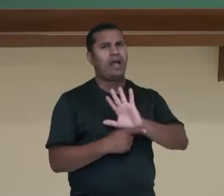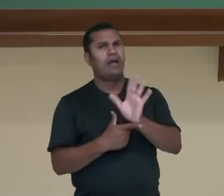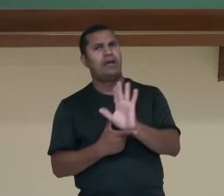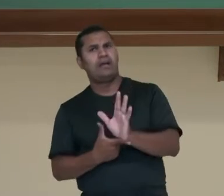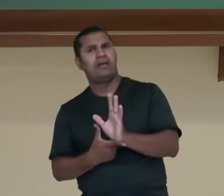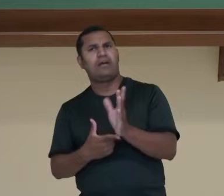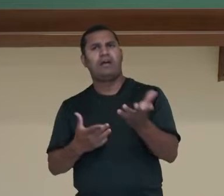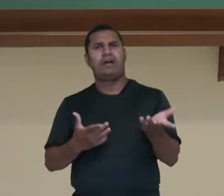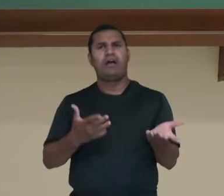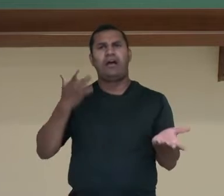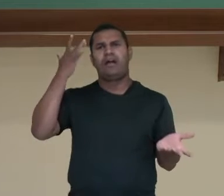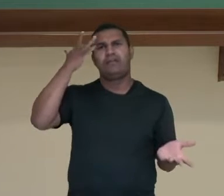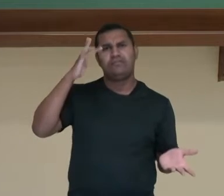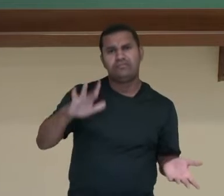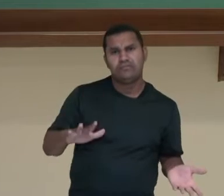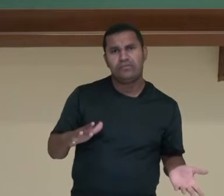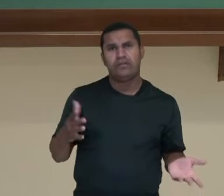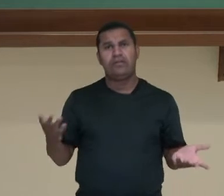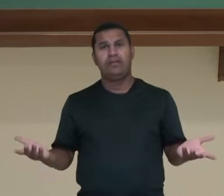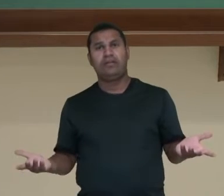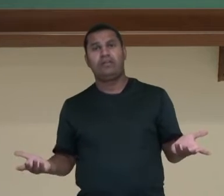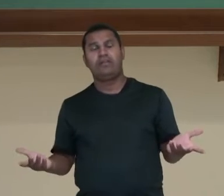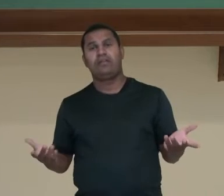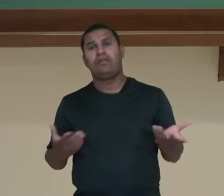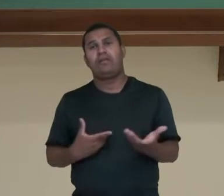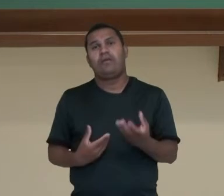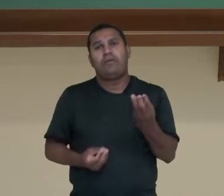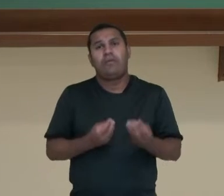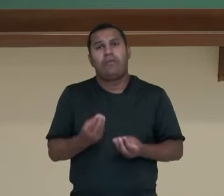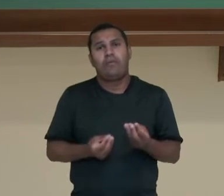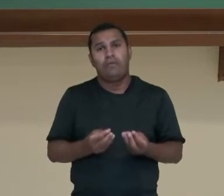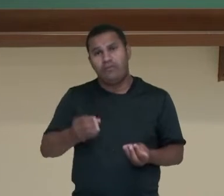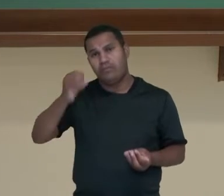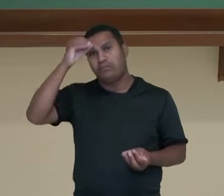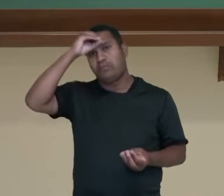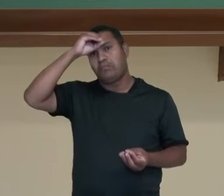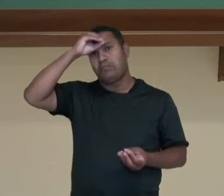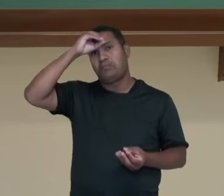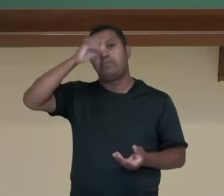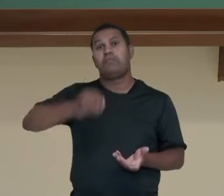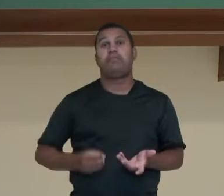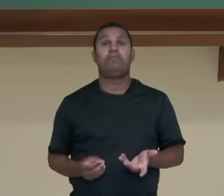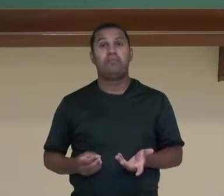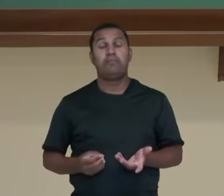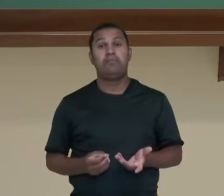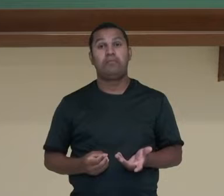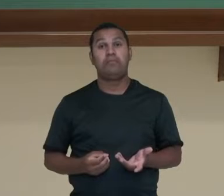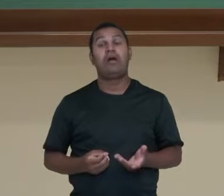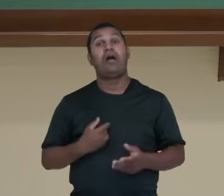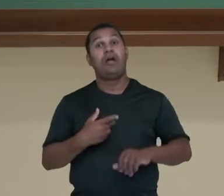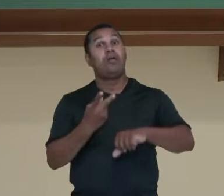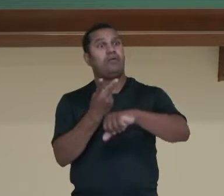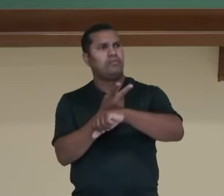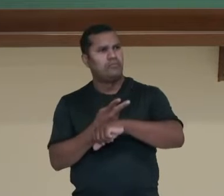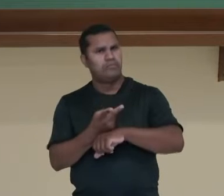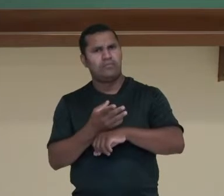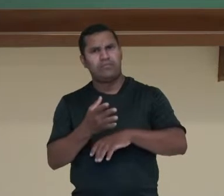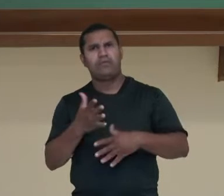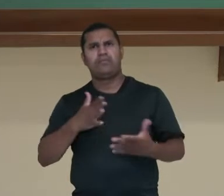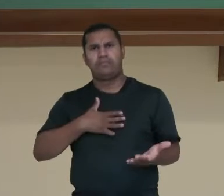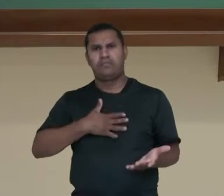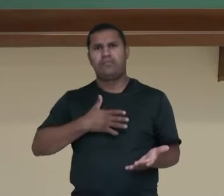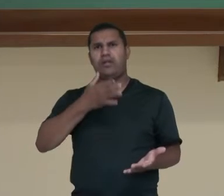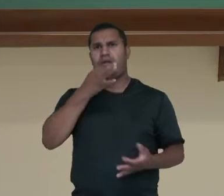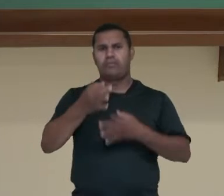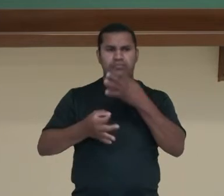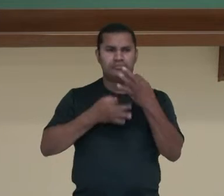não entendo de efeitos visuais. Entendo mais ou menos daquilo que eu vi, para mim estava ótimo. E aí eu posso opinar? Não.